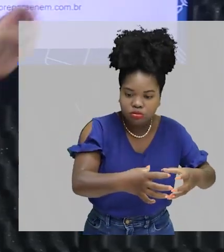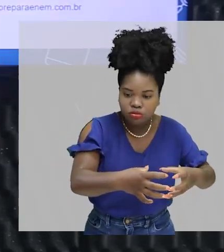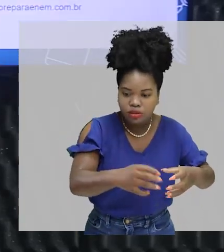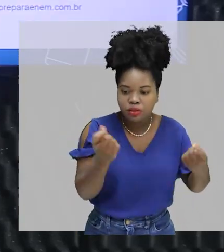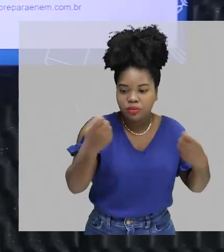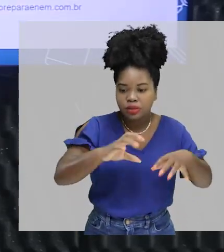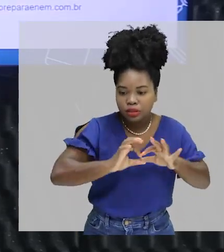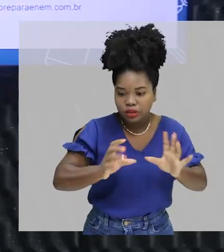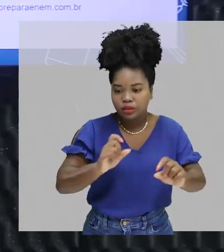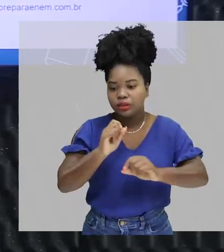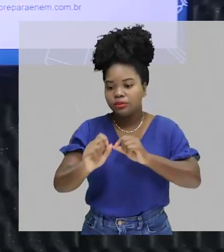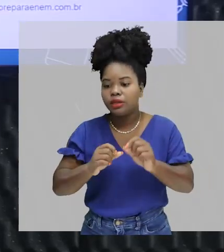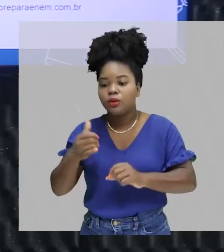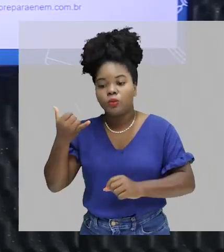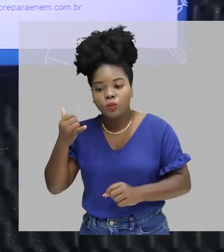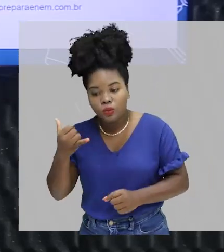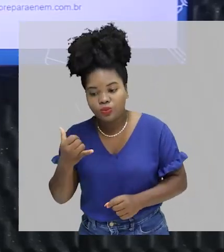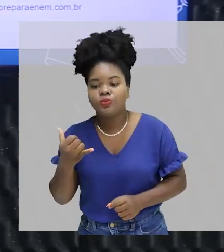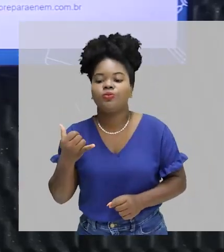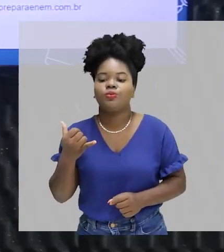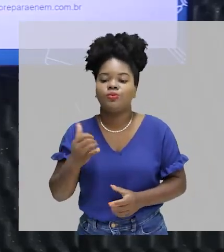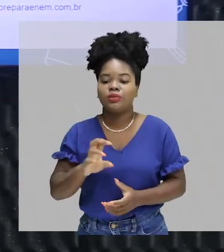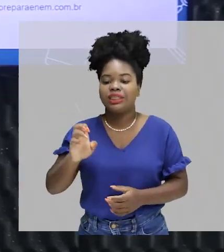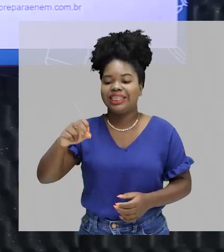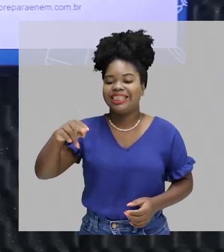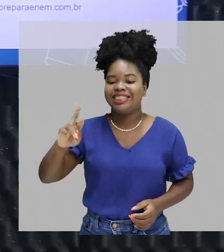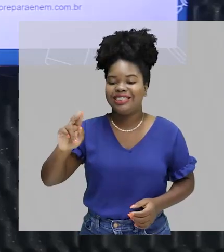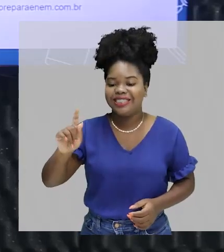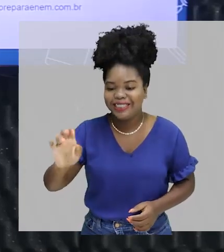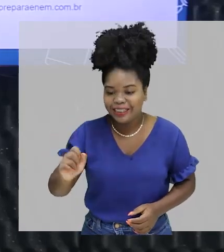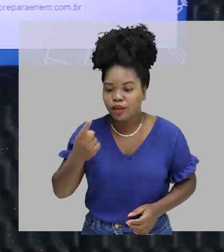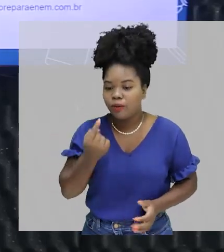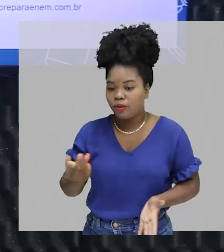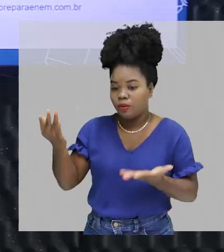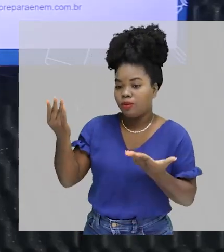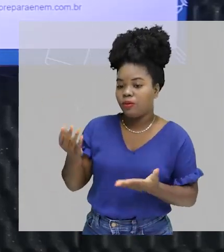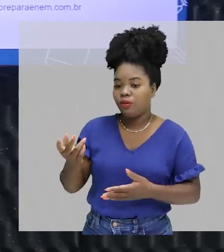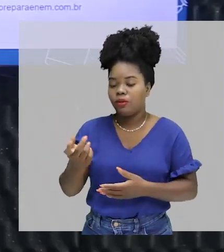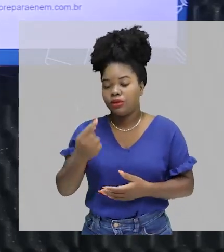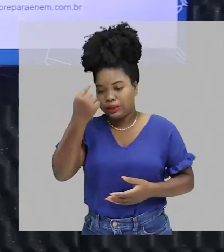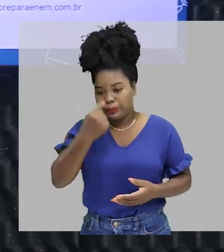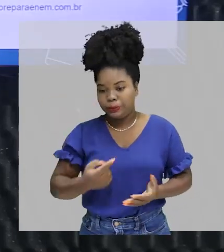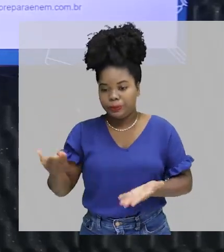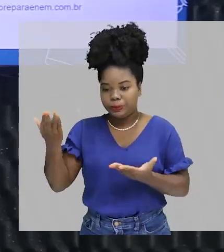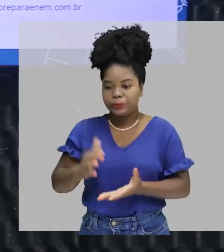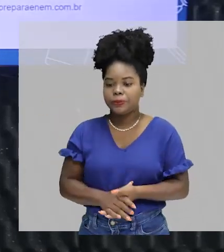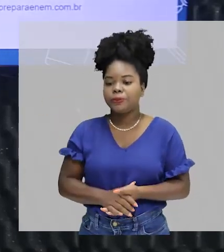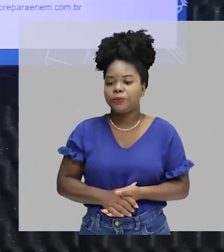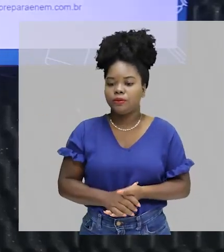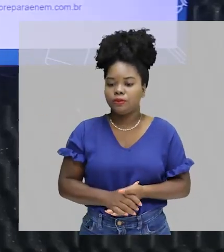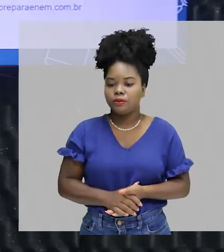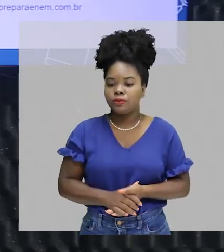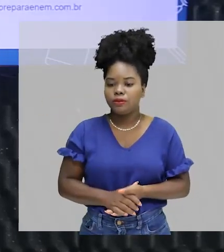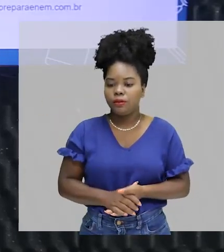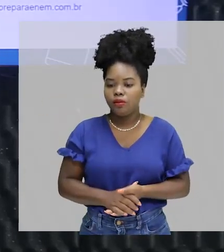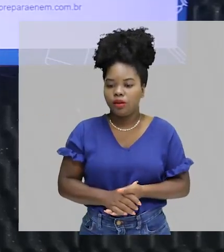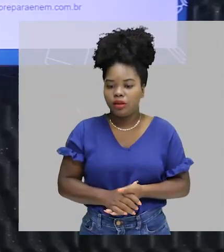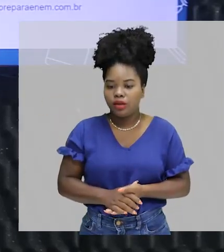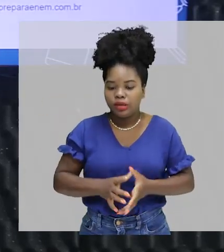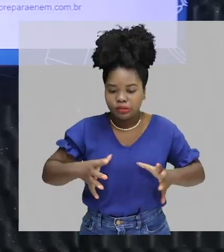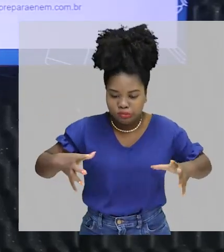excesso de energia, certo? Então, é esse excesso de energia que pode ser uma